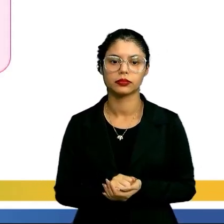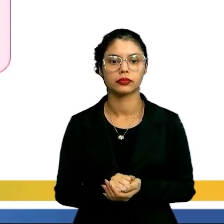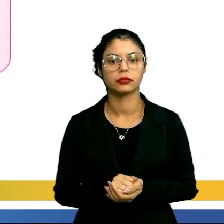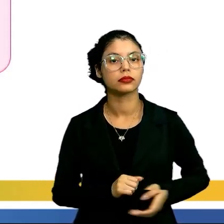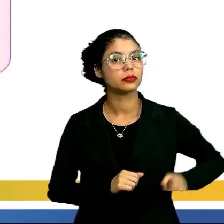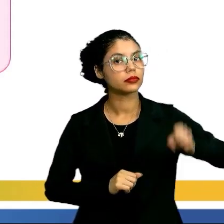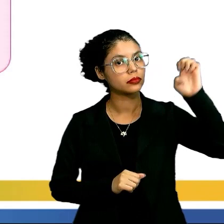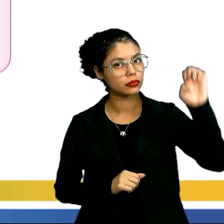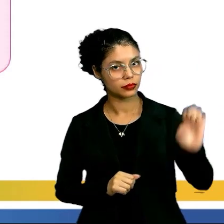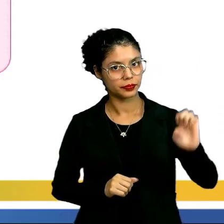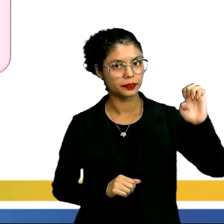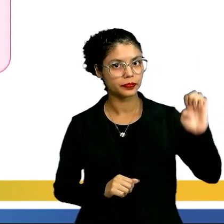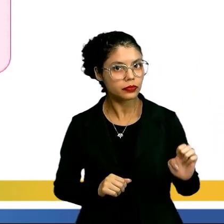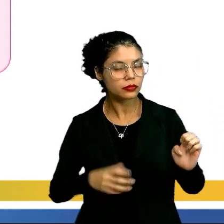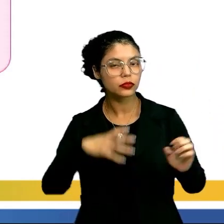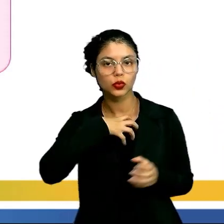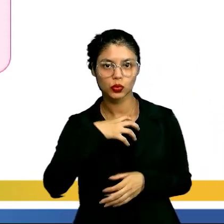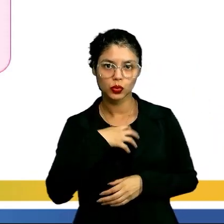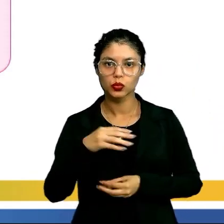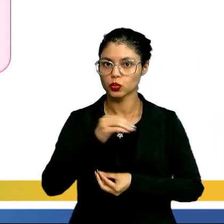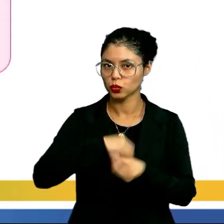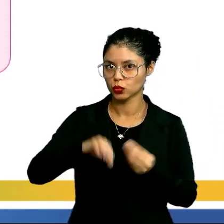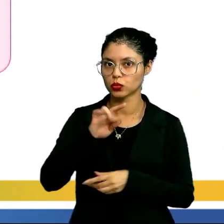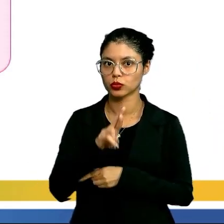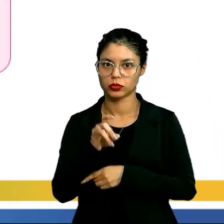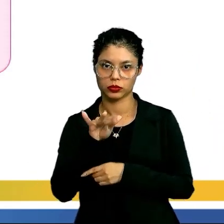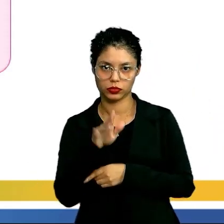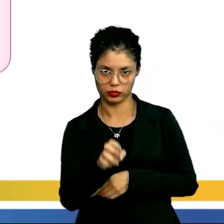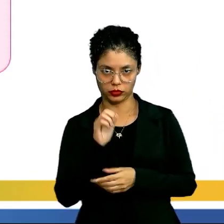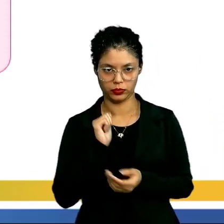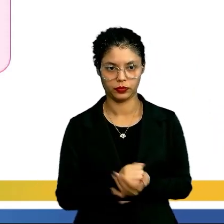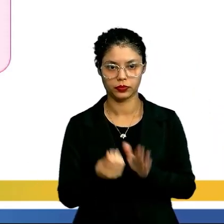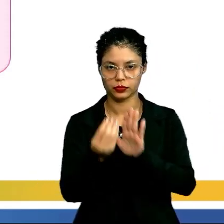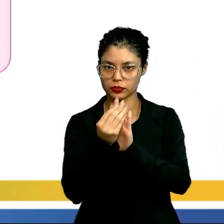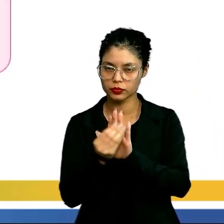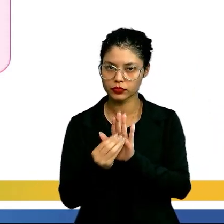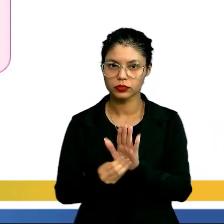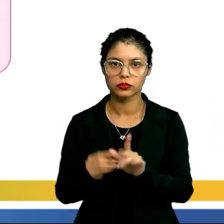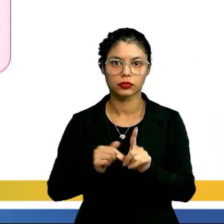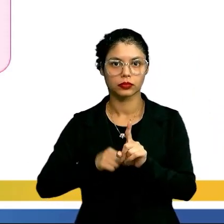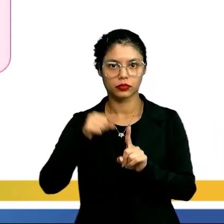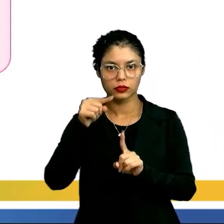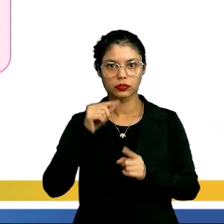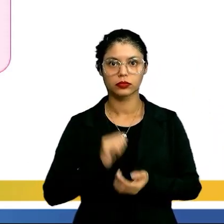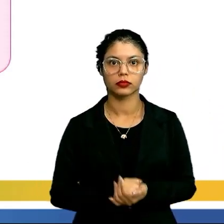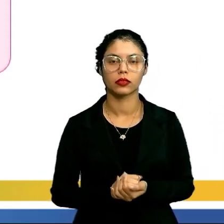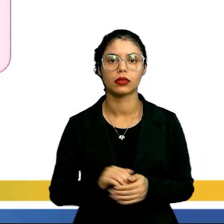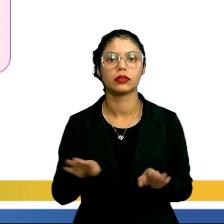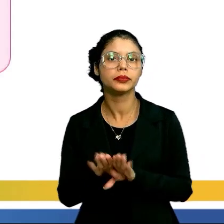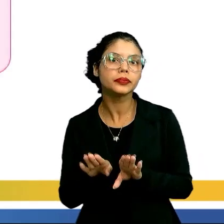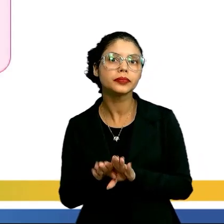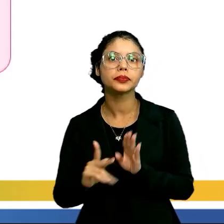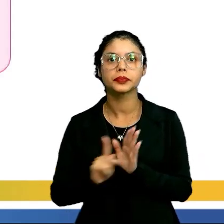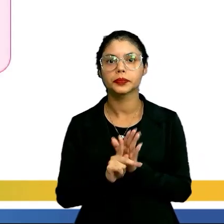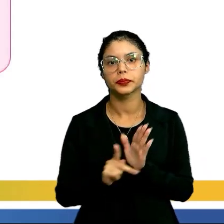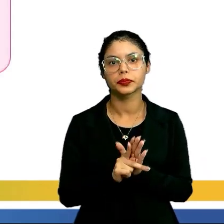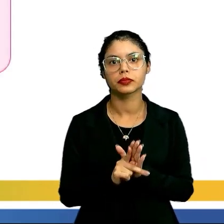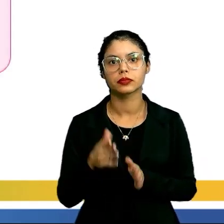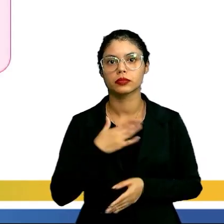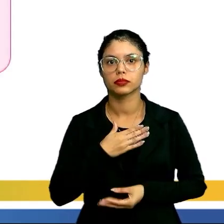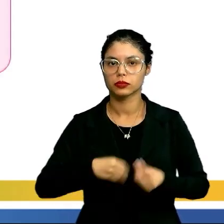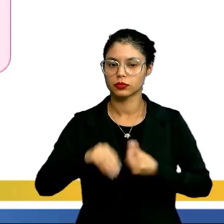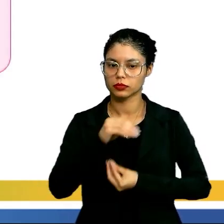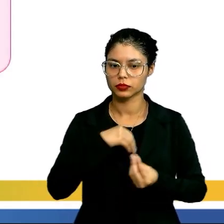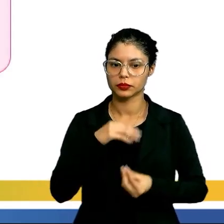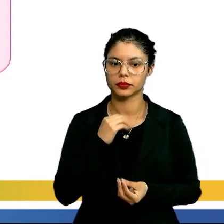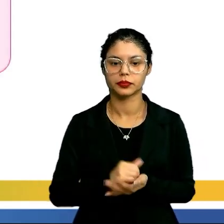a esquerda, no sentido dos reagentes. Então, o fator temperatura, ele depende exclusivamente da tua reação. Se